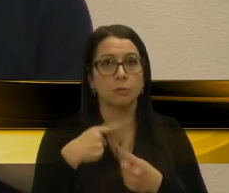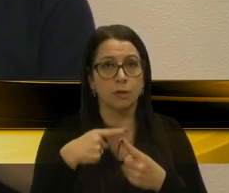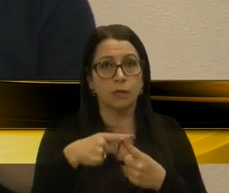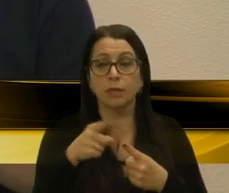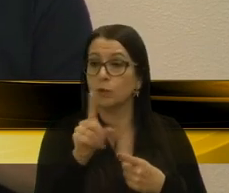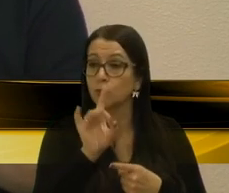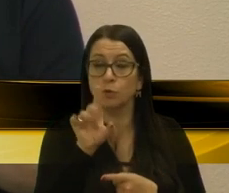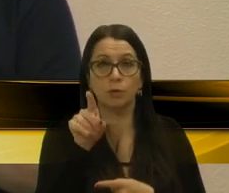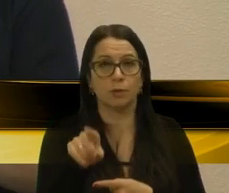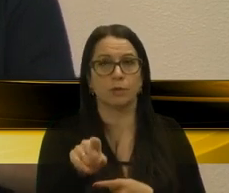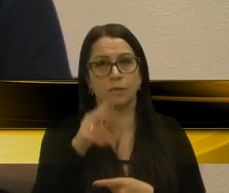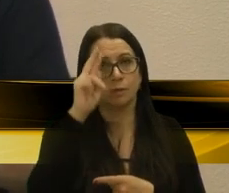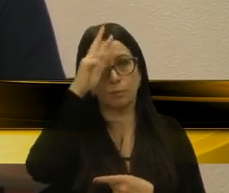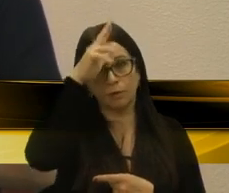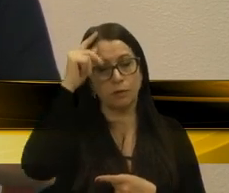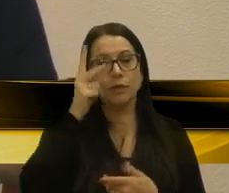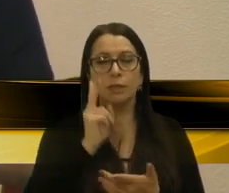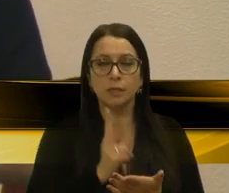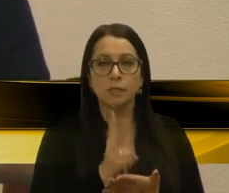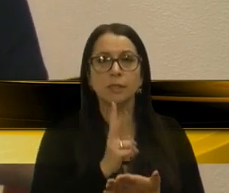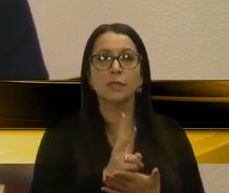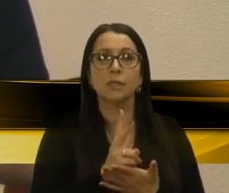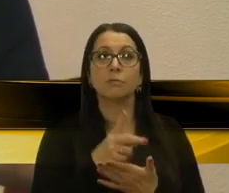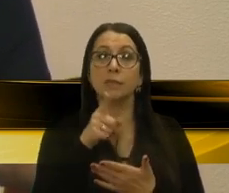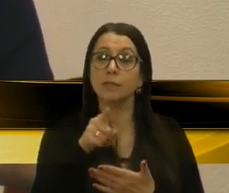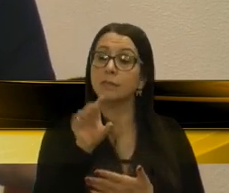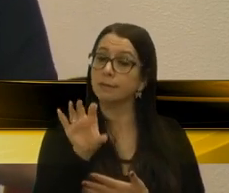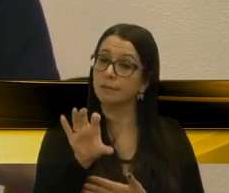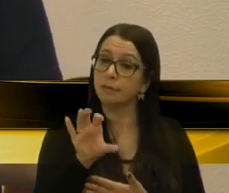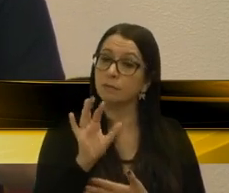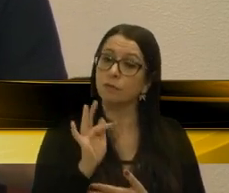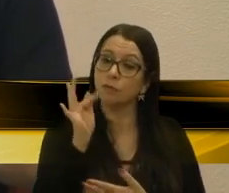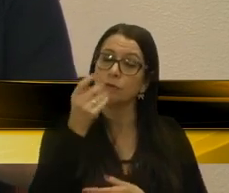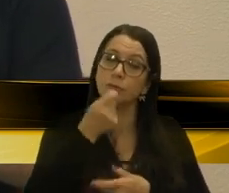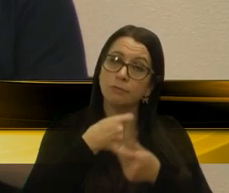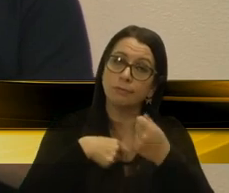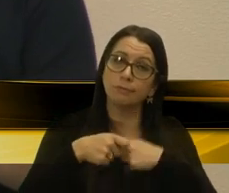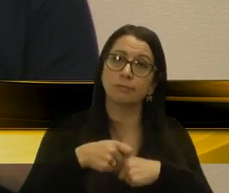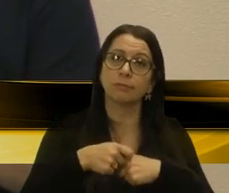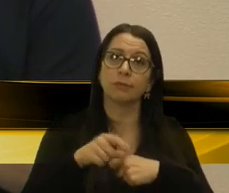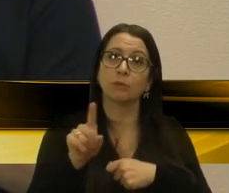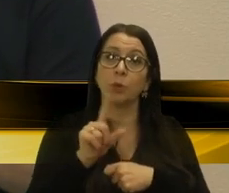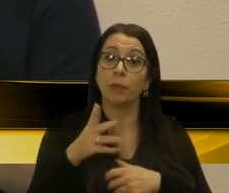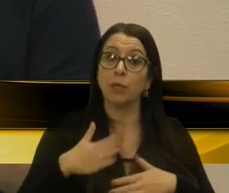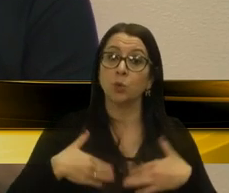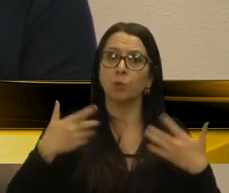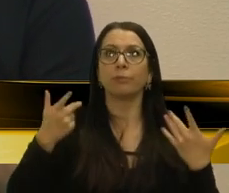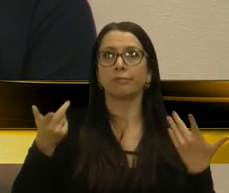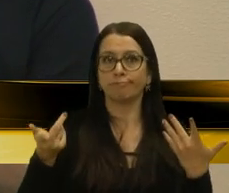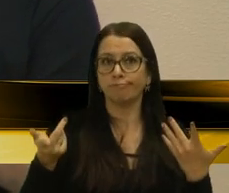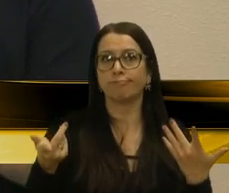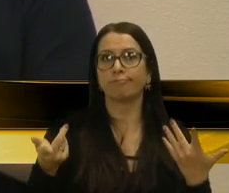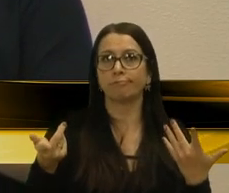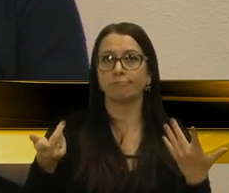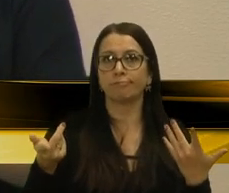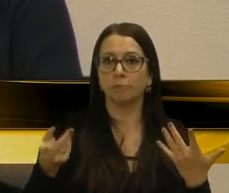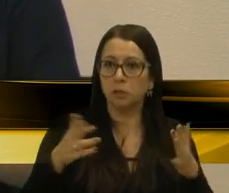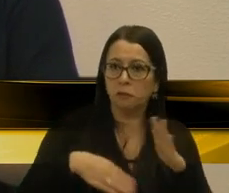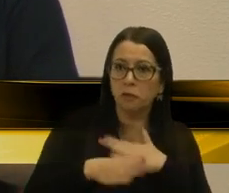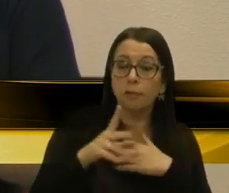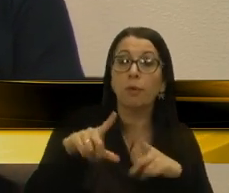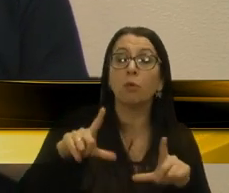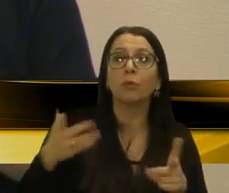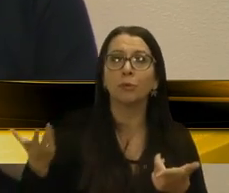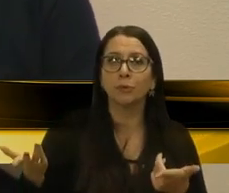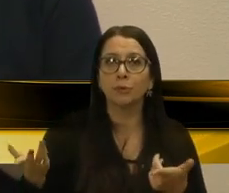não só esse prefeito, mas que sempre seja assim para as futuras administrações, para a gente não ter surpresa, assim, de tipo, está viajando para